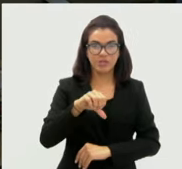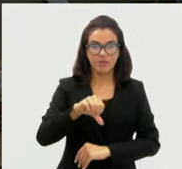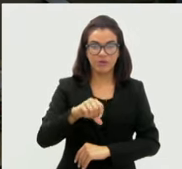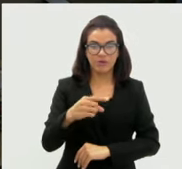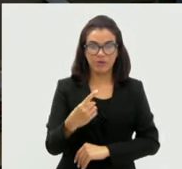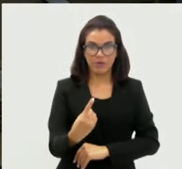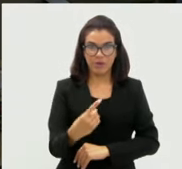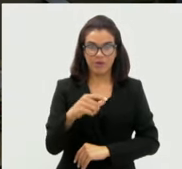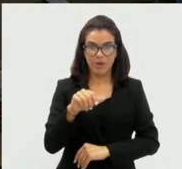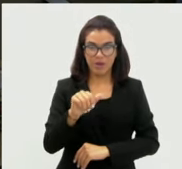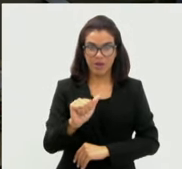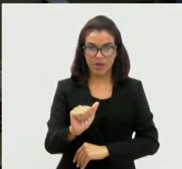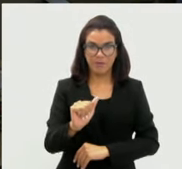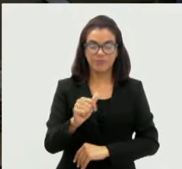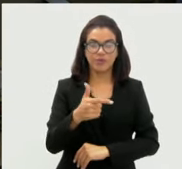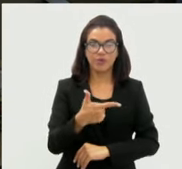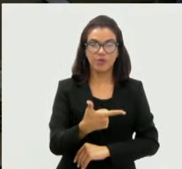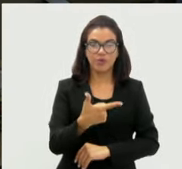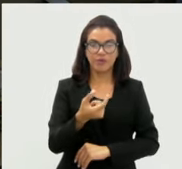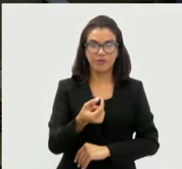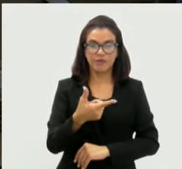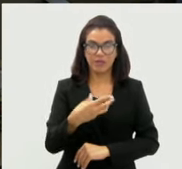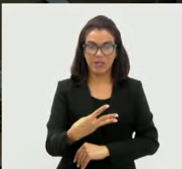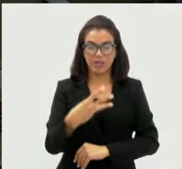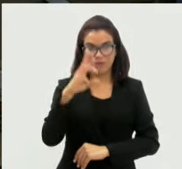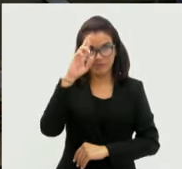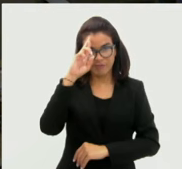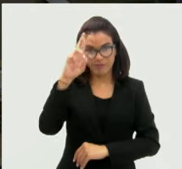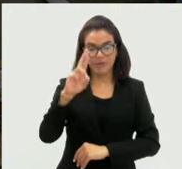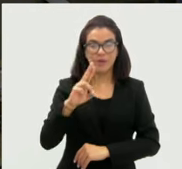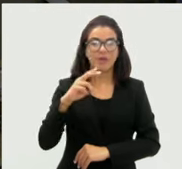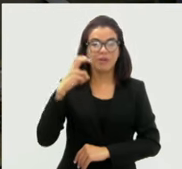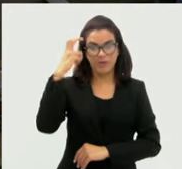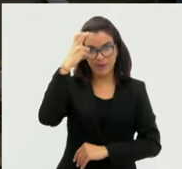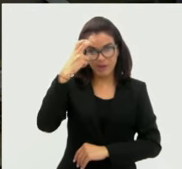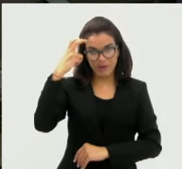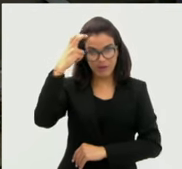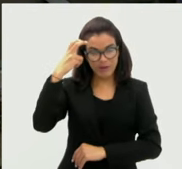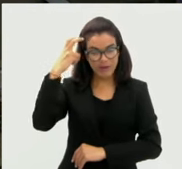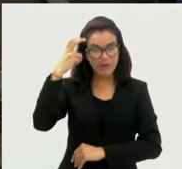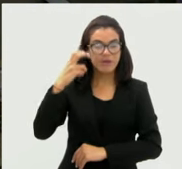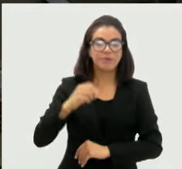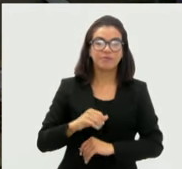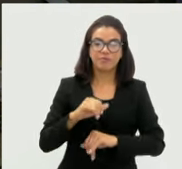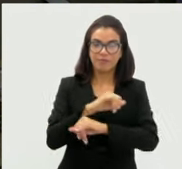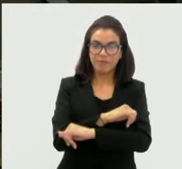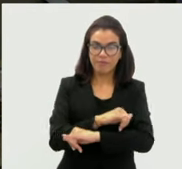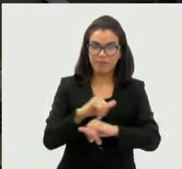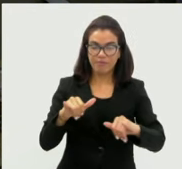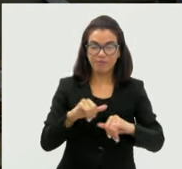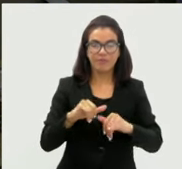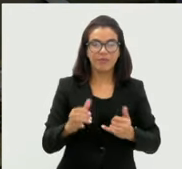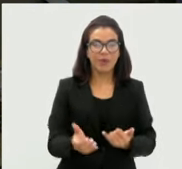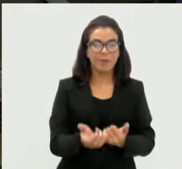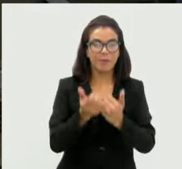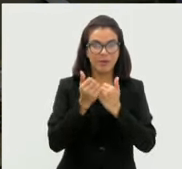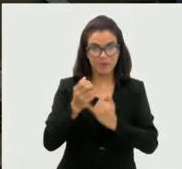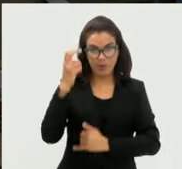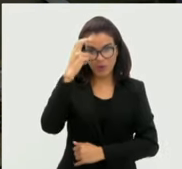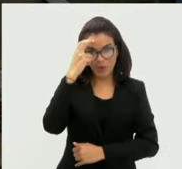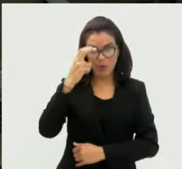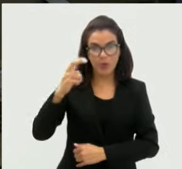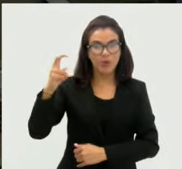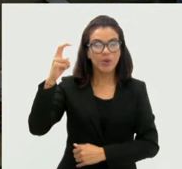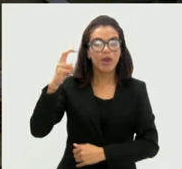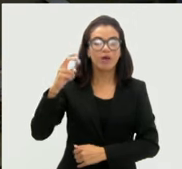1491-A, de 2023, de autoria da deputada Verônica Lima, que declara como patrimônio cultural e